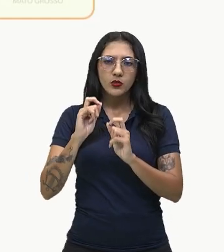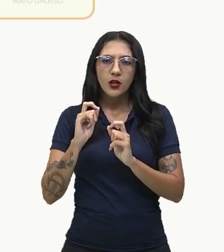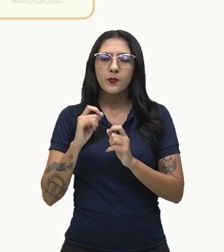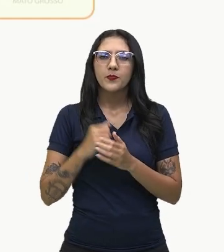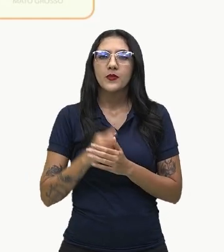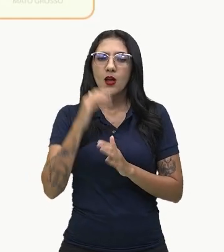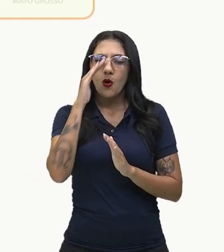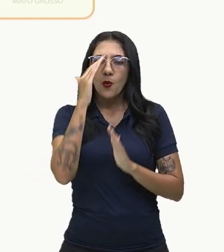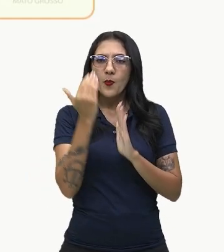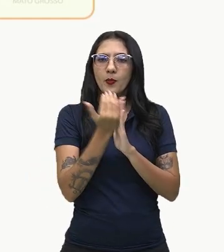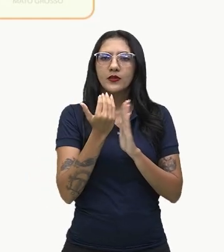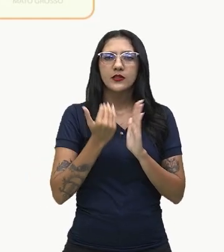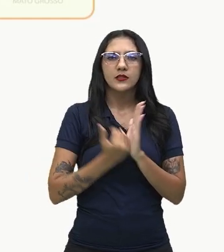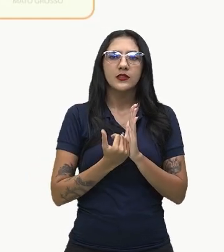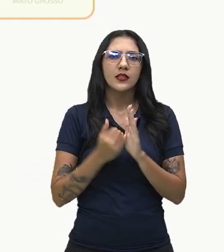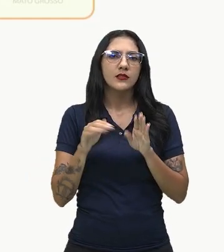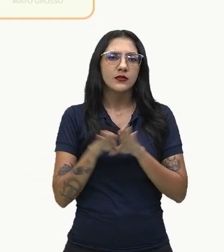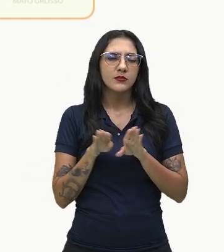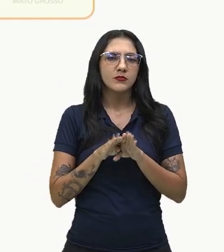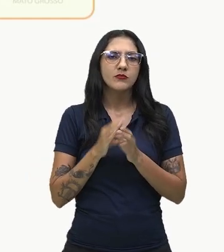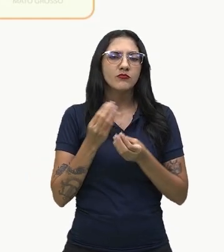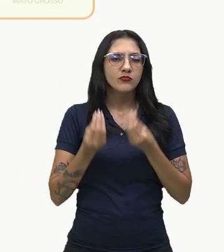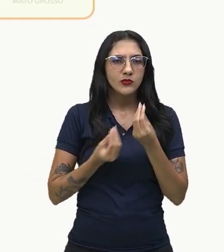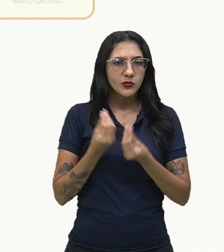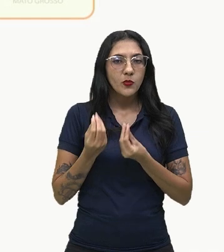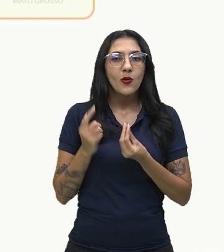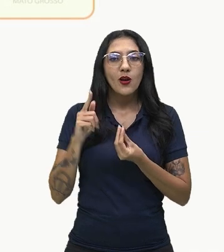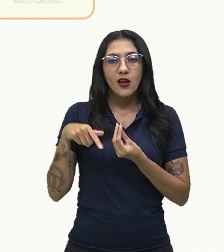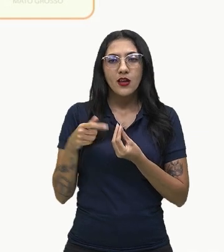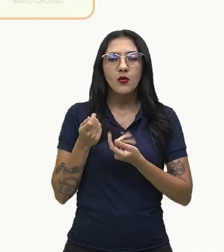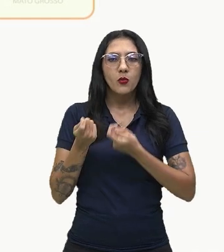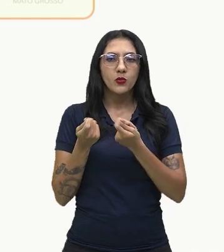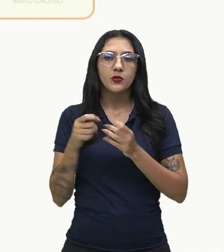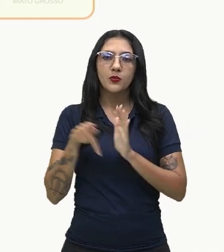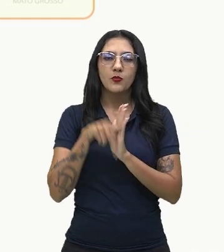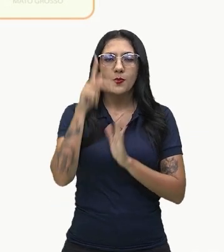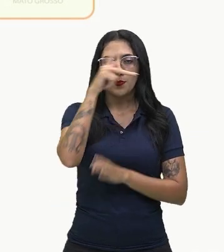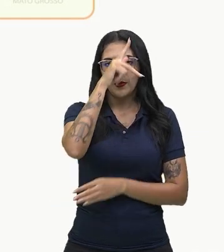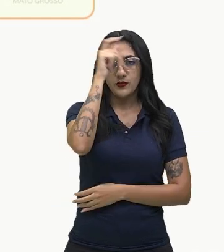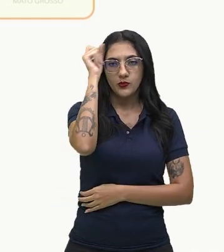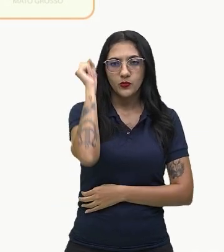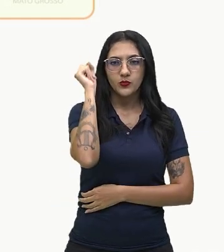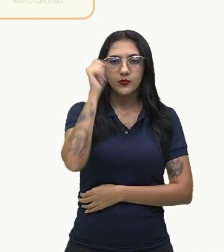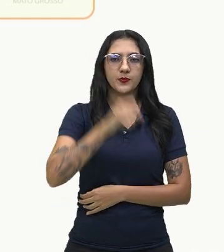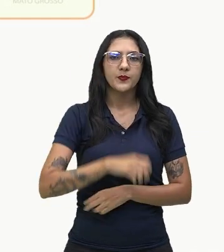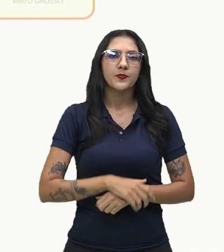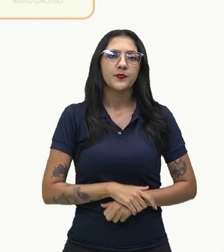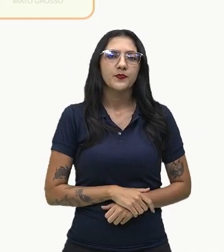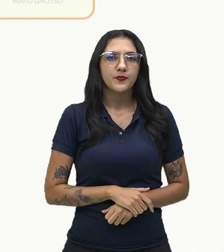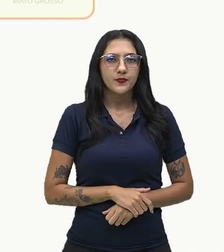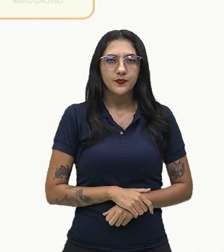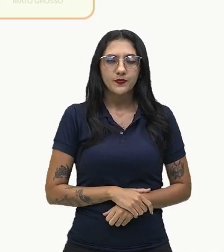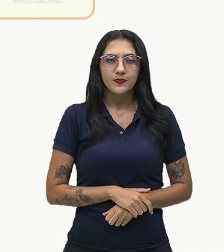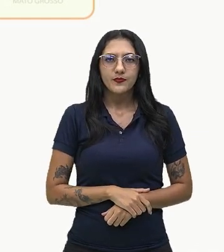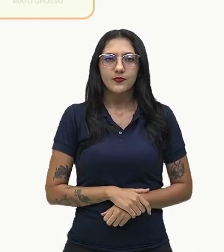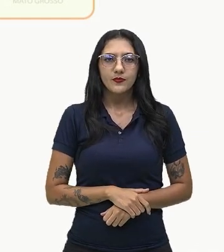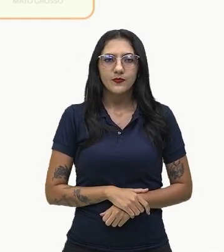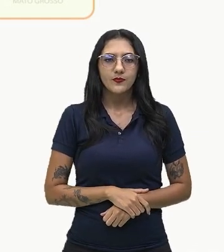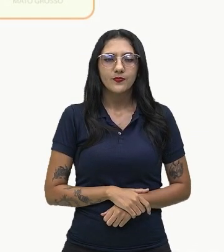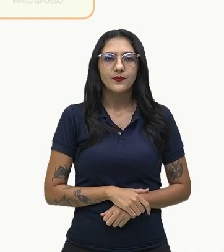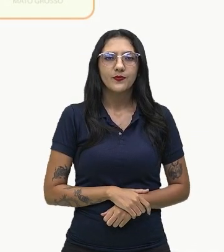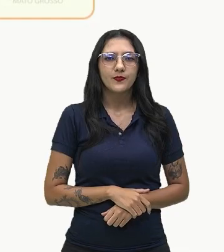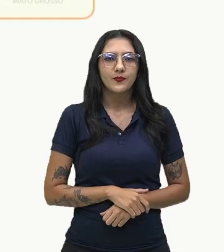falando de administração, né? Nós temos aí essa administração dada pela prefeitura, tá bom? Então, pelo